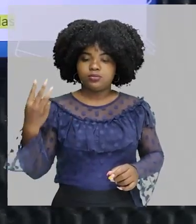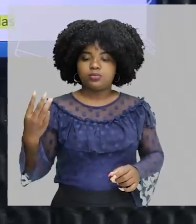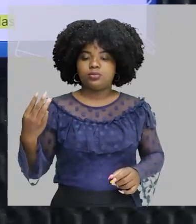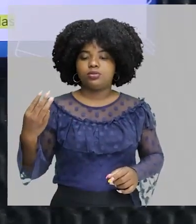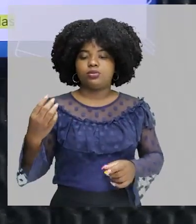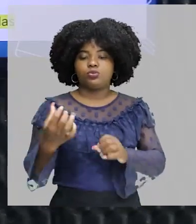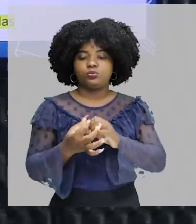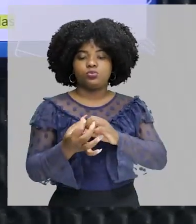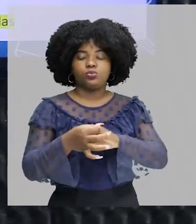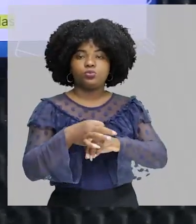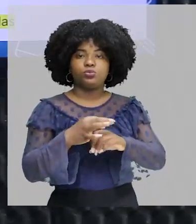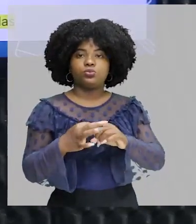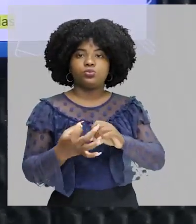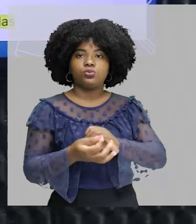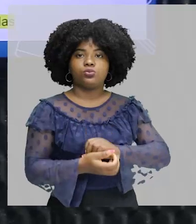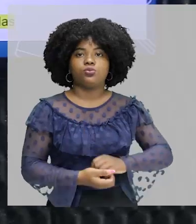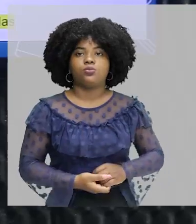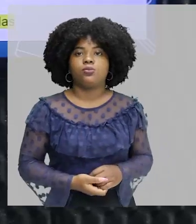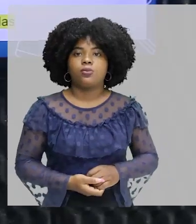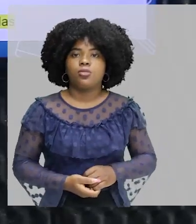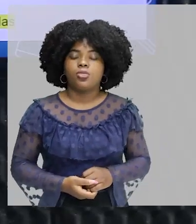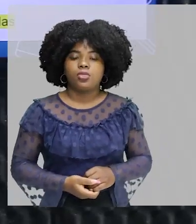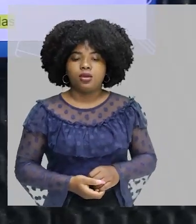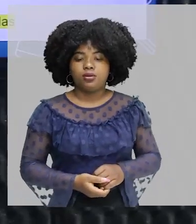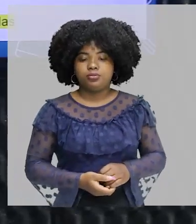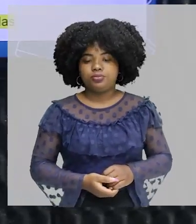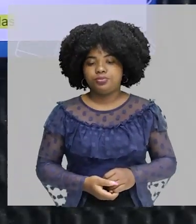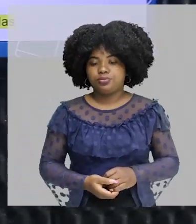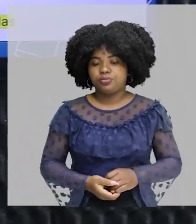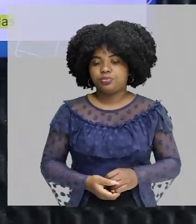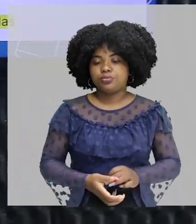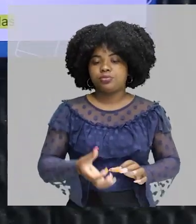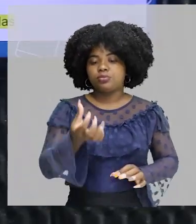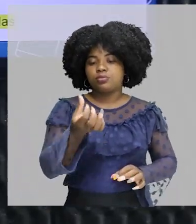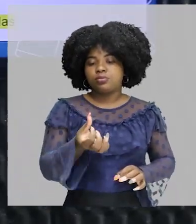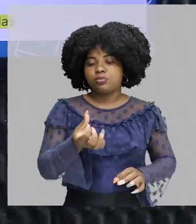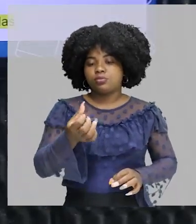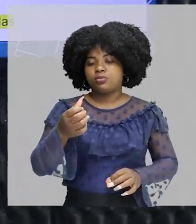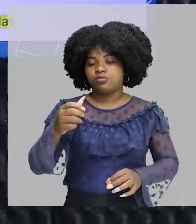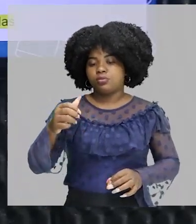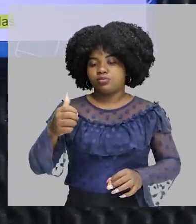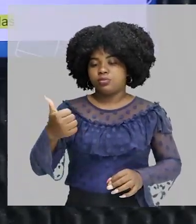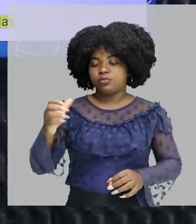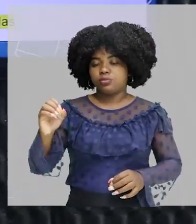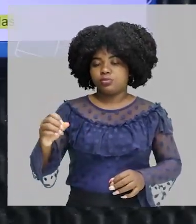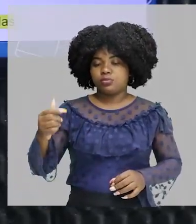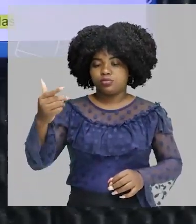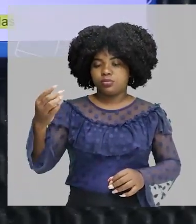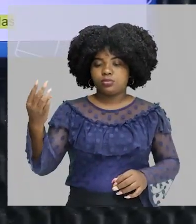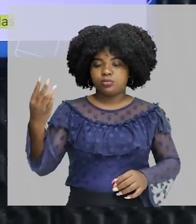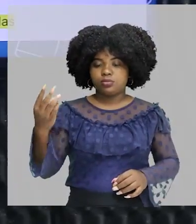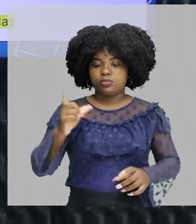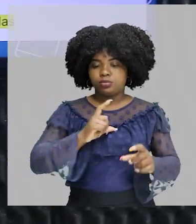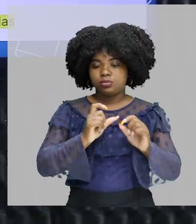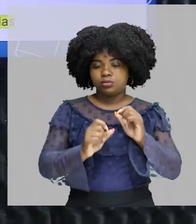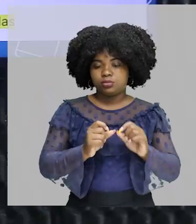gás butano, certo? 6 vezes 10 elevado a 23 corresponde a 1